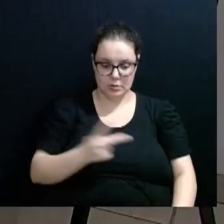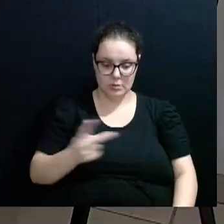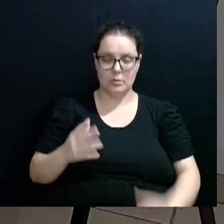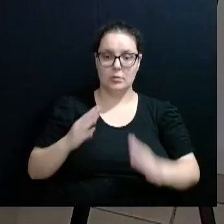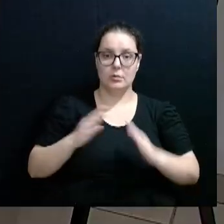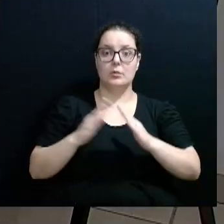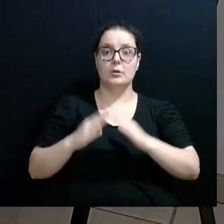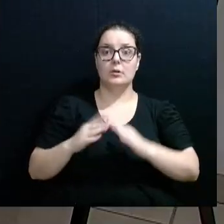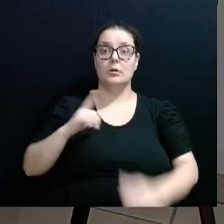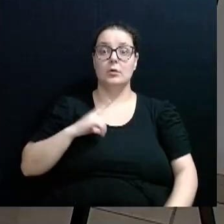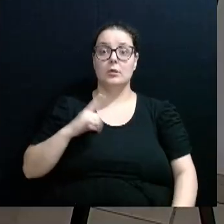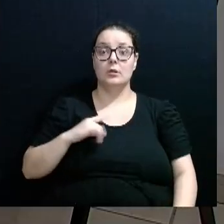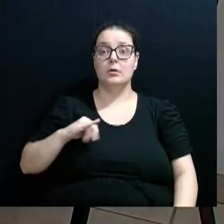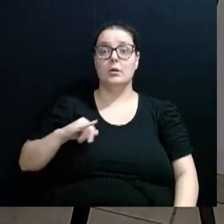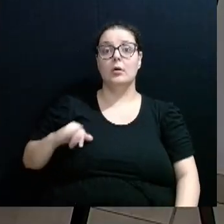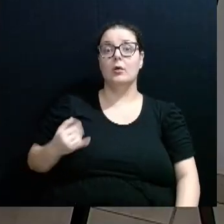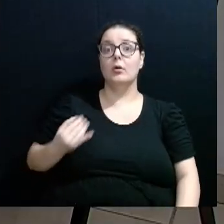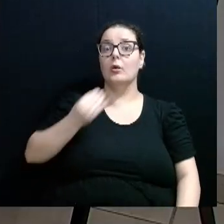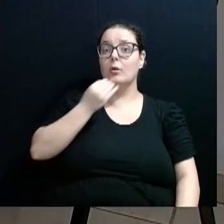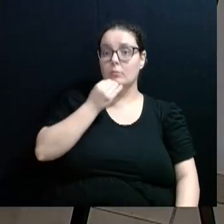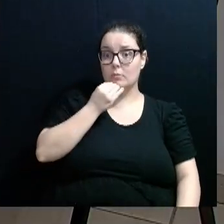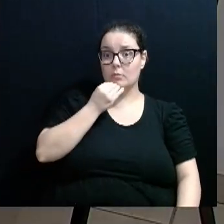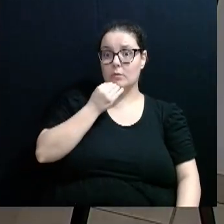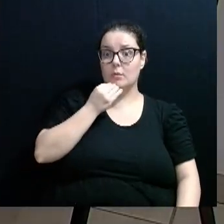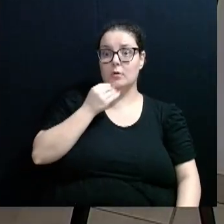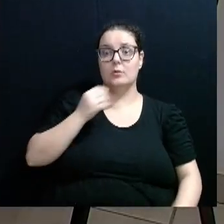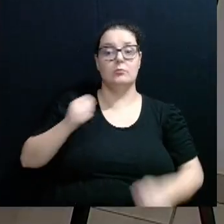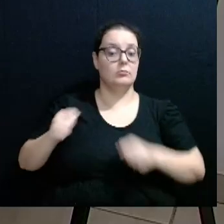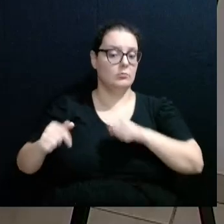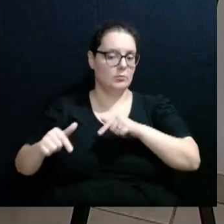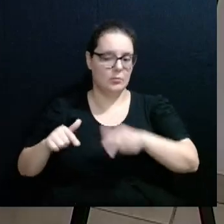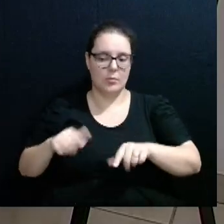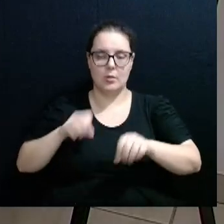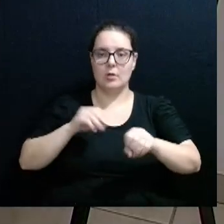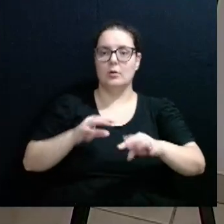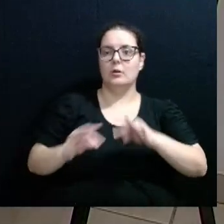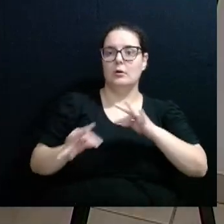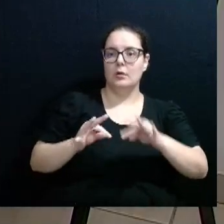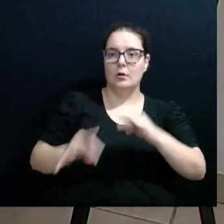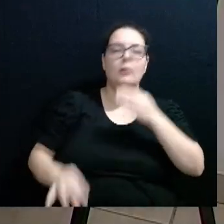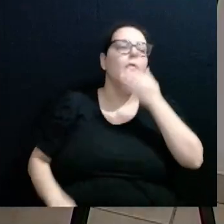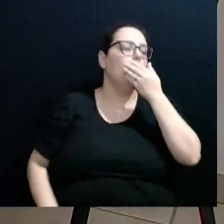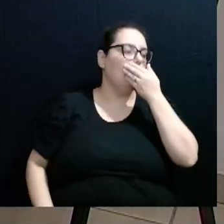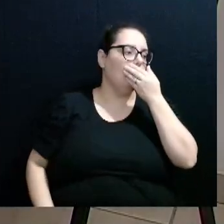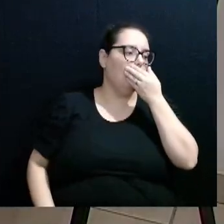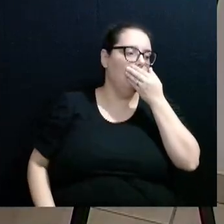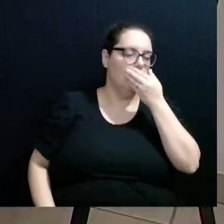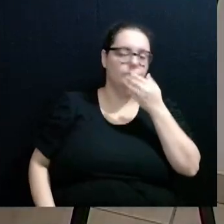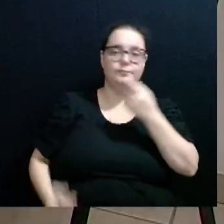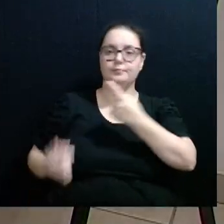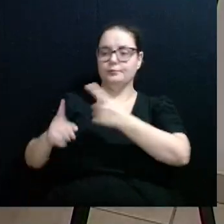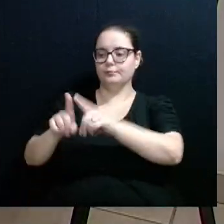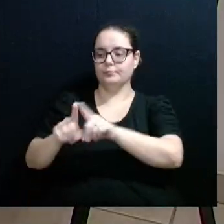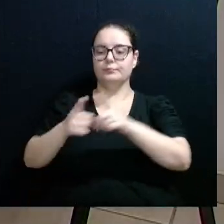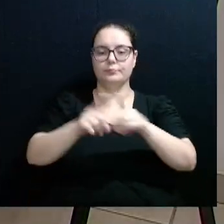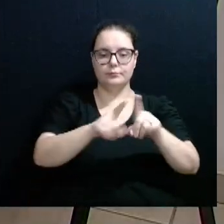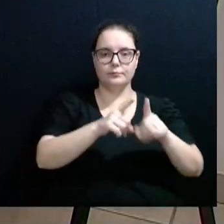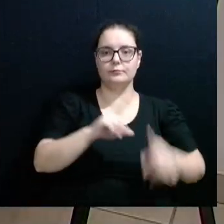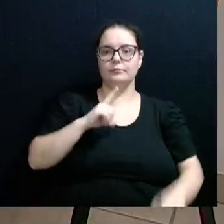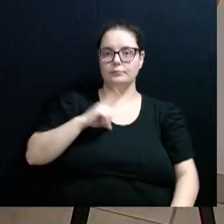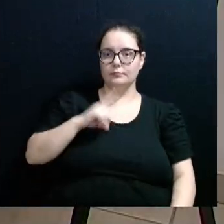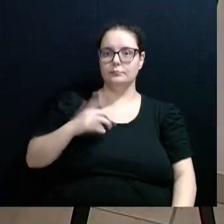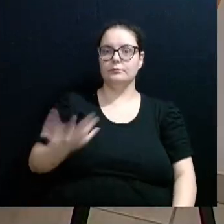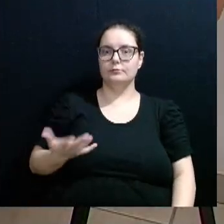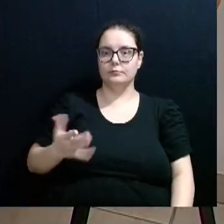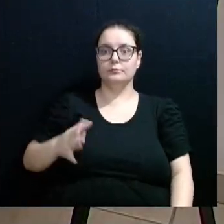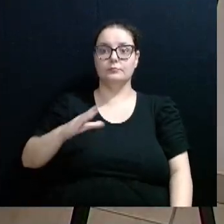uma oportunidade de uma formação educacional técnica, né, com esses parceiros que nós temos na cidade, que